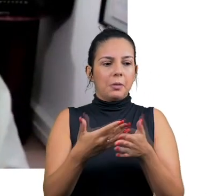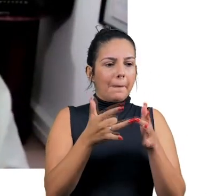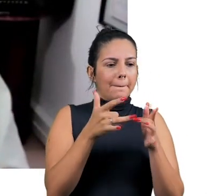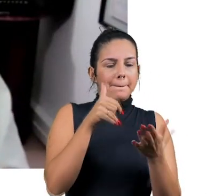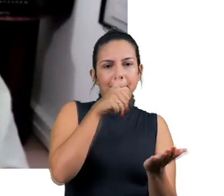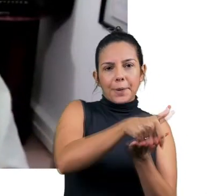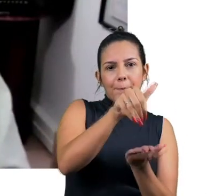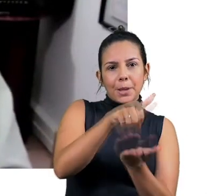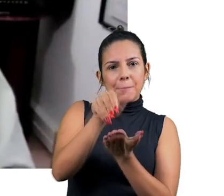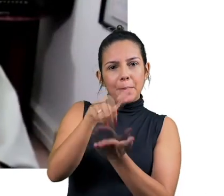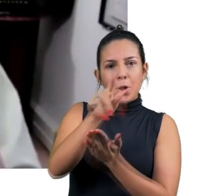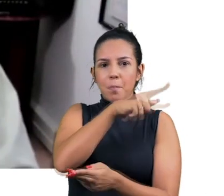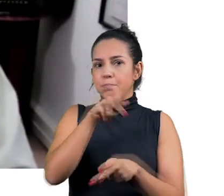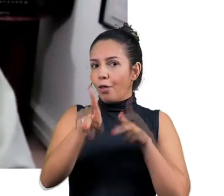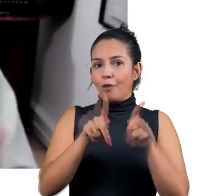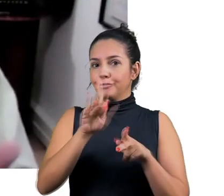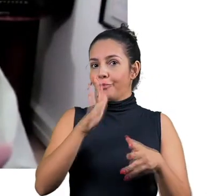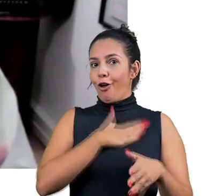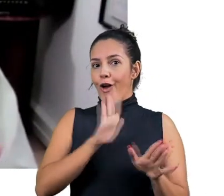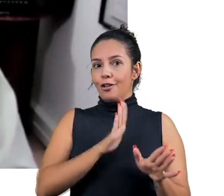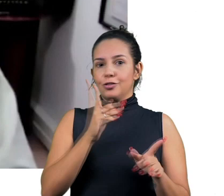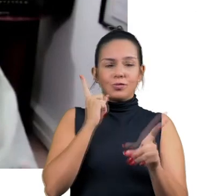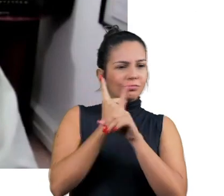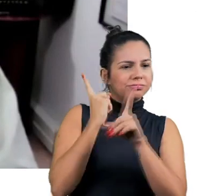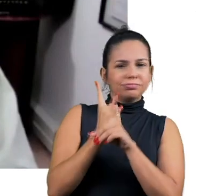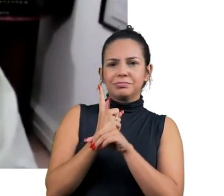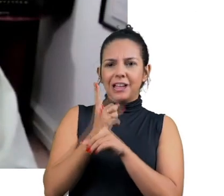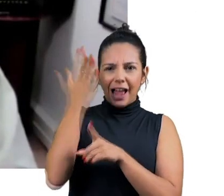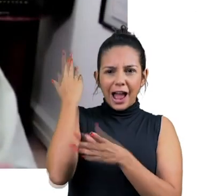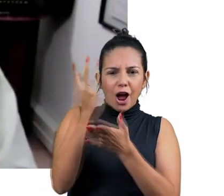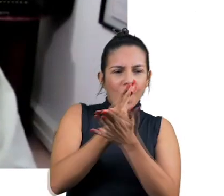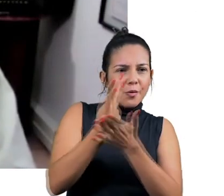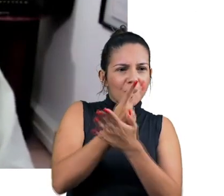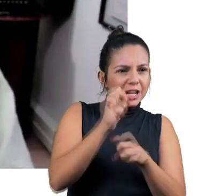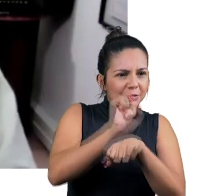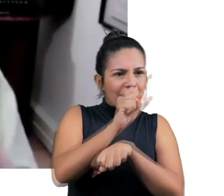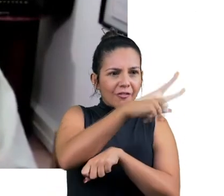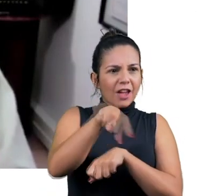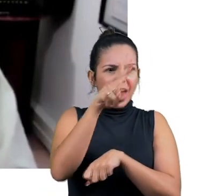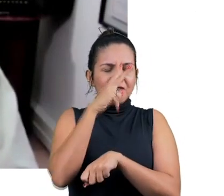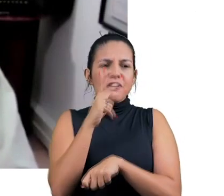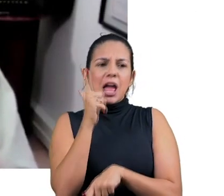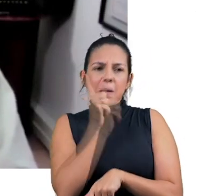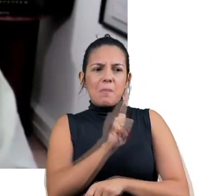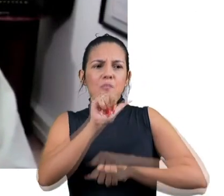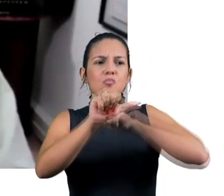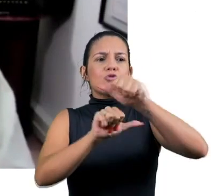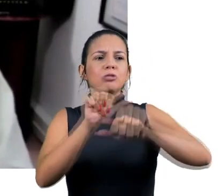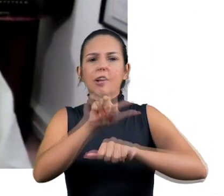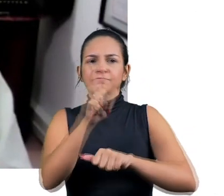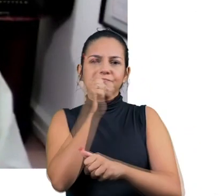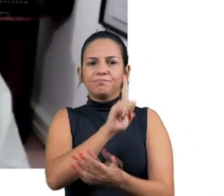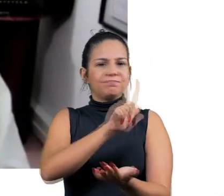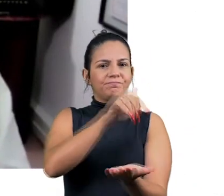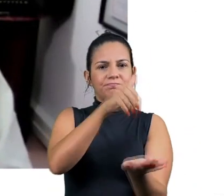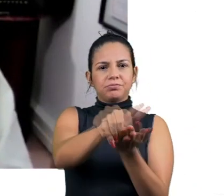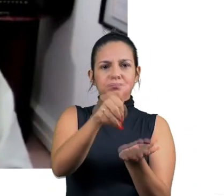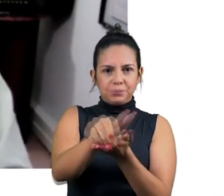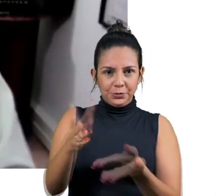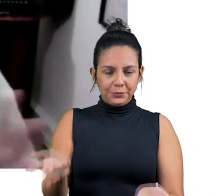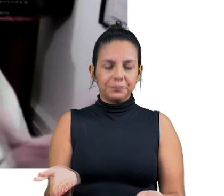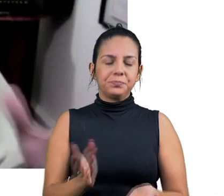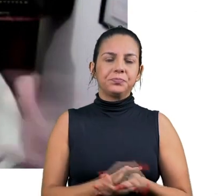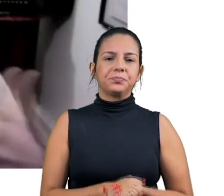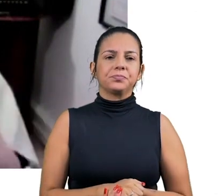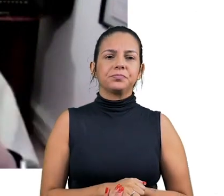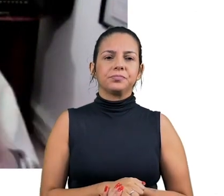demitidos pela população, que não encontrou aquilo que esperava deles. Eles não são capazes de entregar o que prometem. Né?